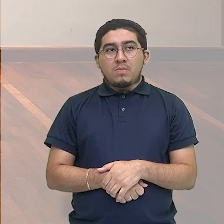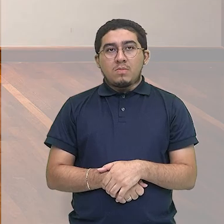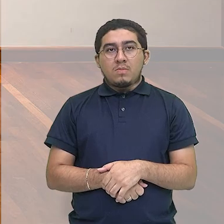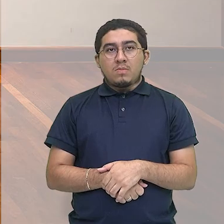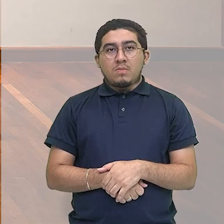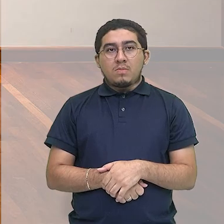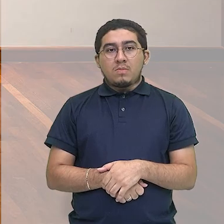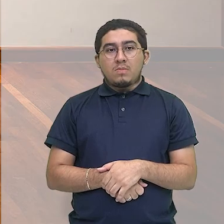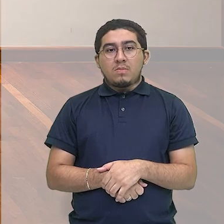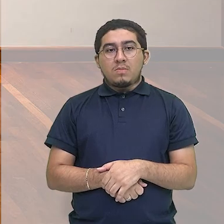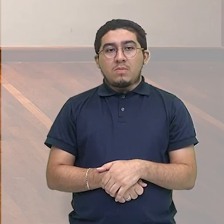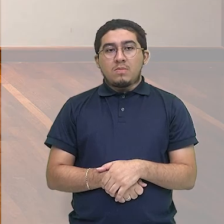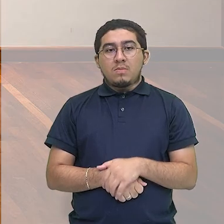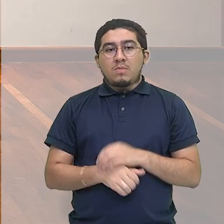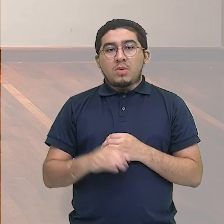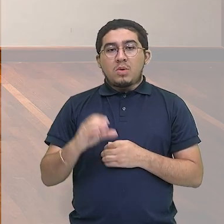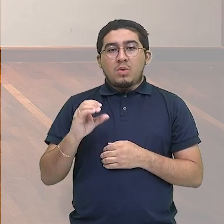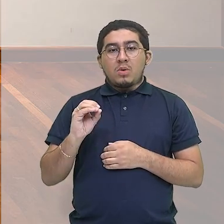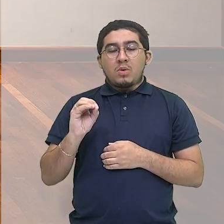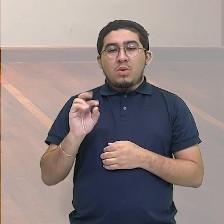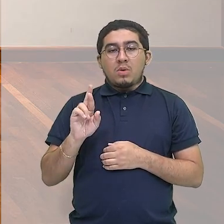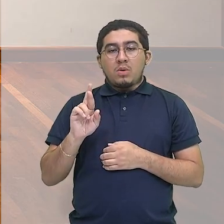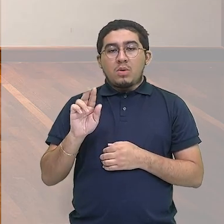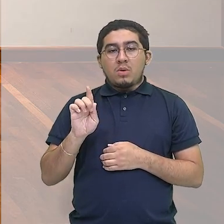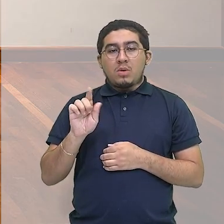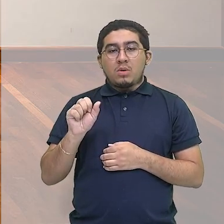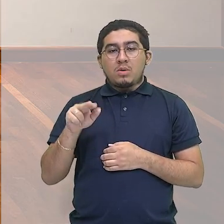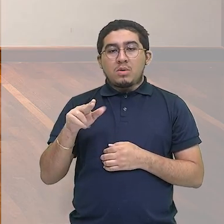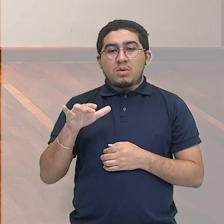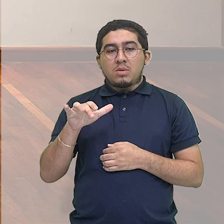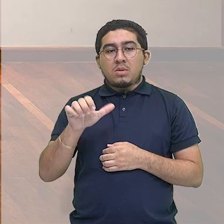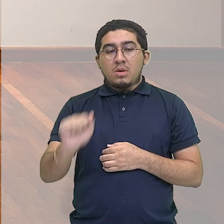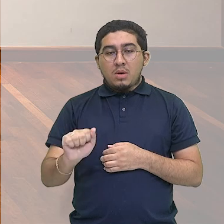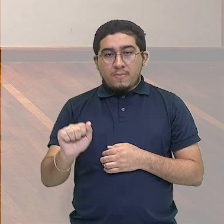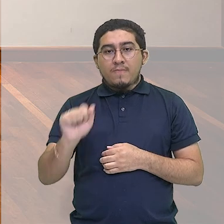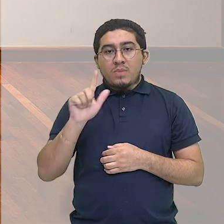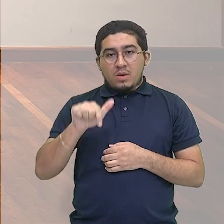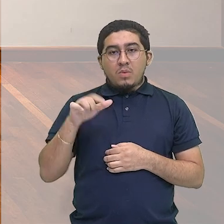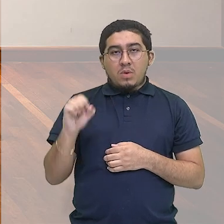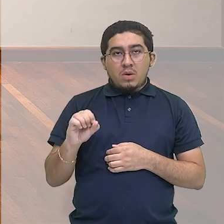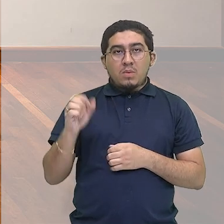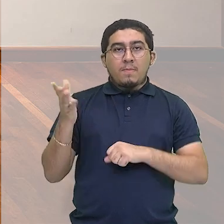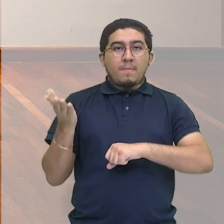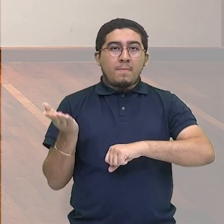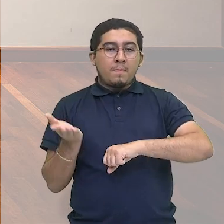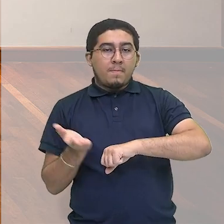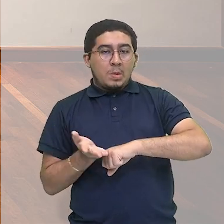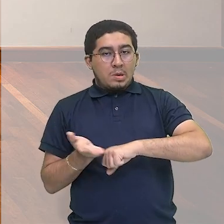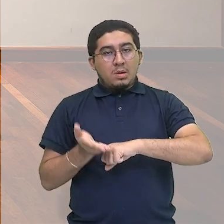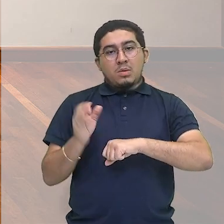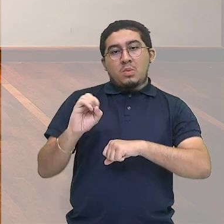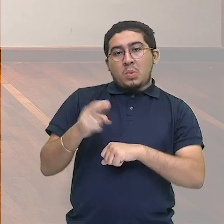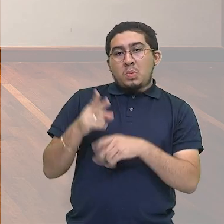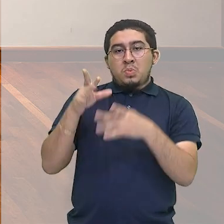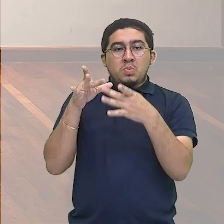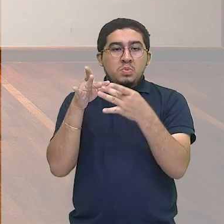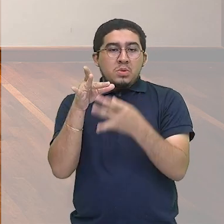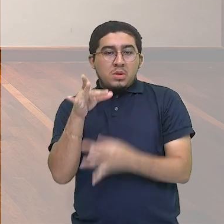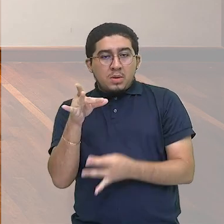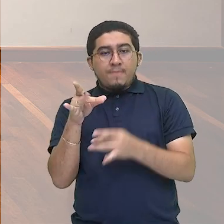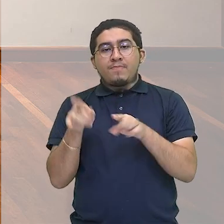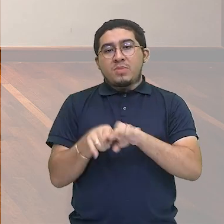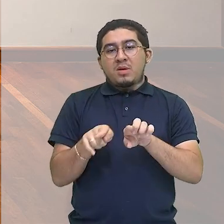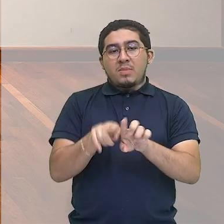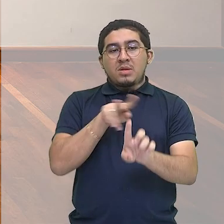orgânica. O que são as sociedades orgânicas? Ela predomina nas sociedades ditas modernas ou complexas, do ponto de vista